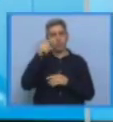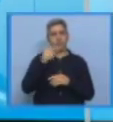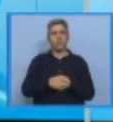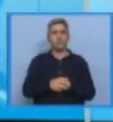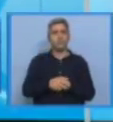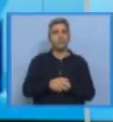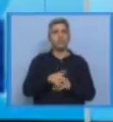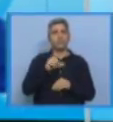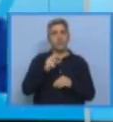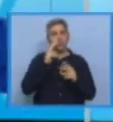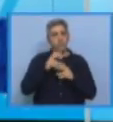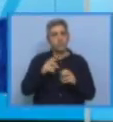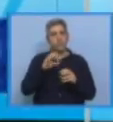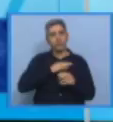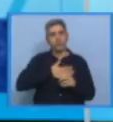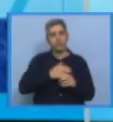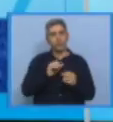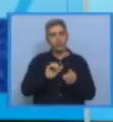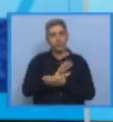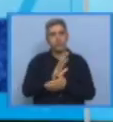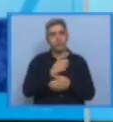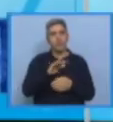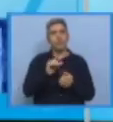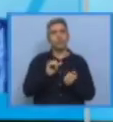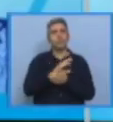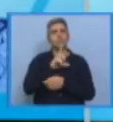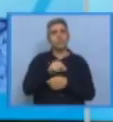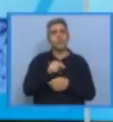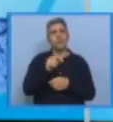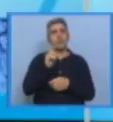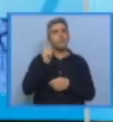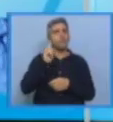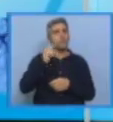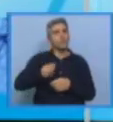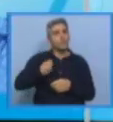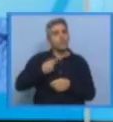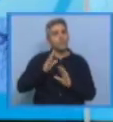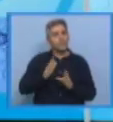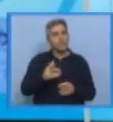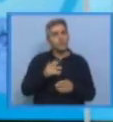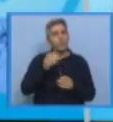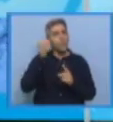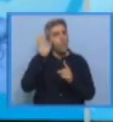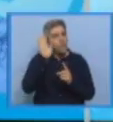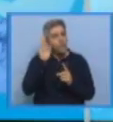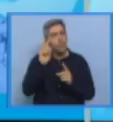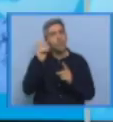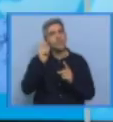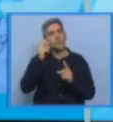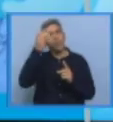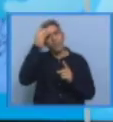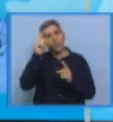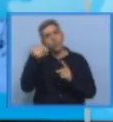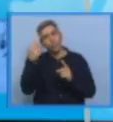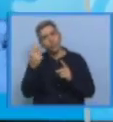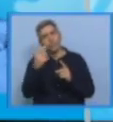Daí também essa tal redescoberta da profissão do jornalista, mas do jornalismo que tem aquela preocupação de ouvir o contraditório, de ouvir uma terceira fonte,